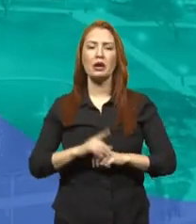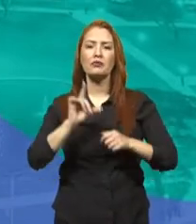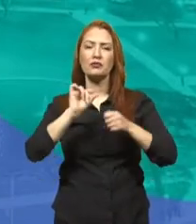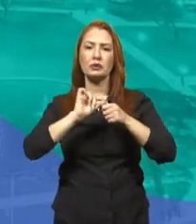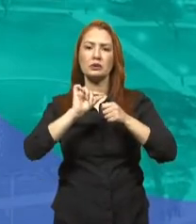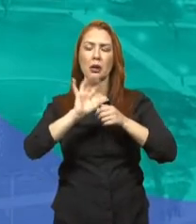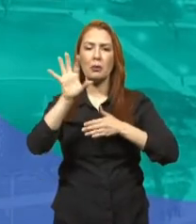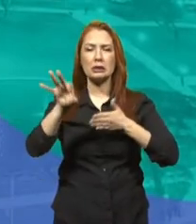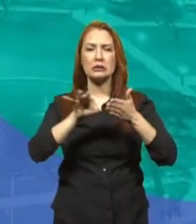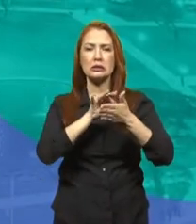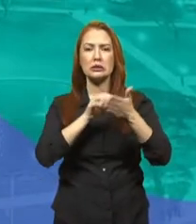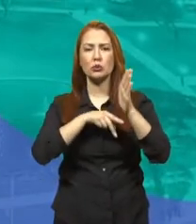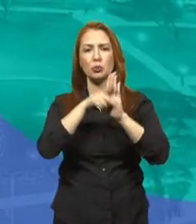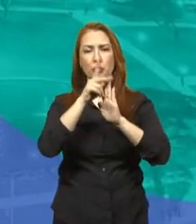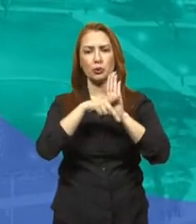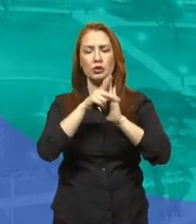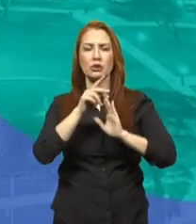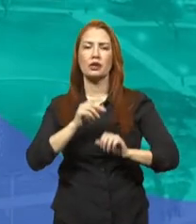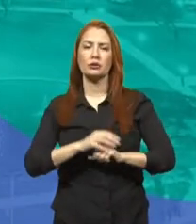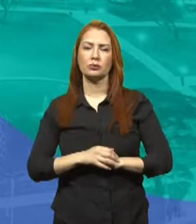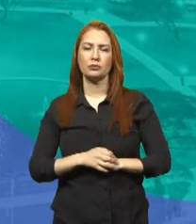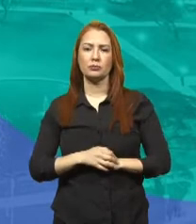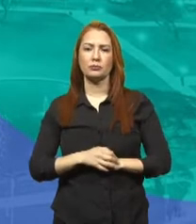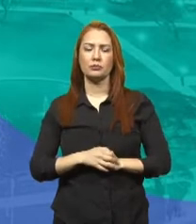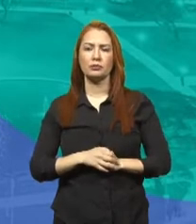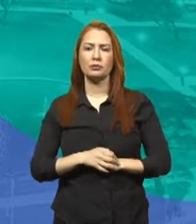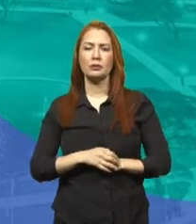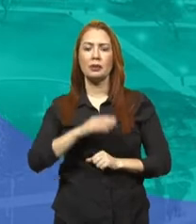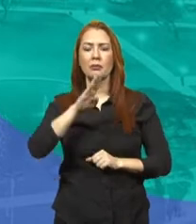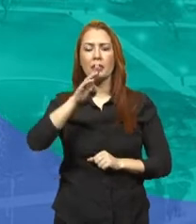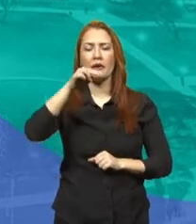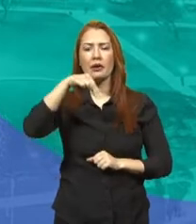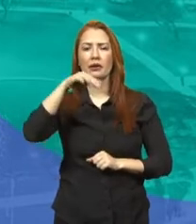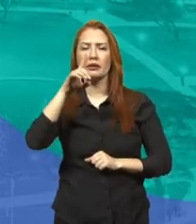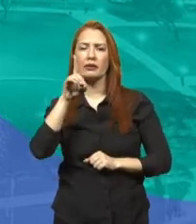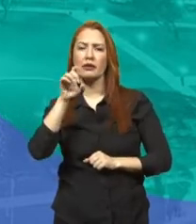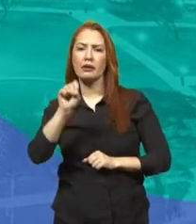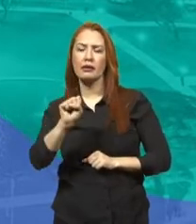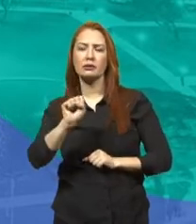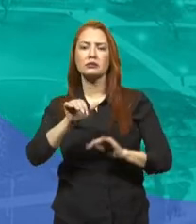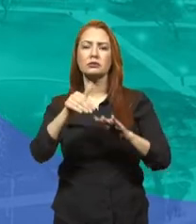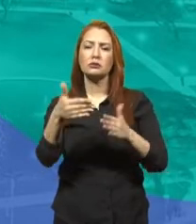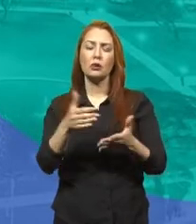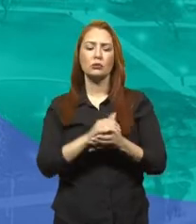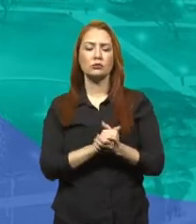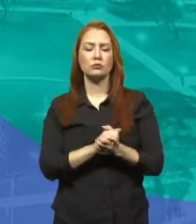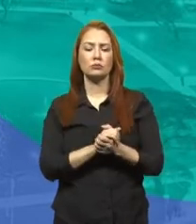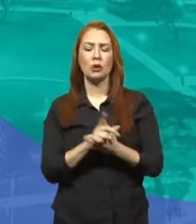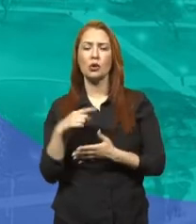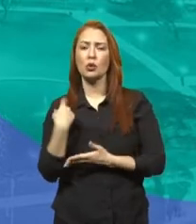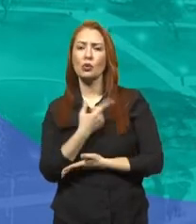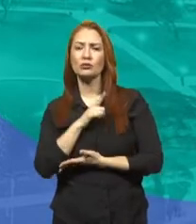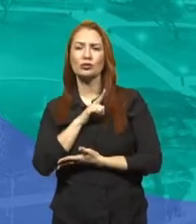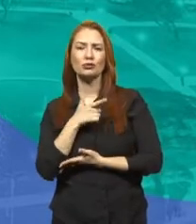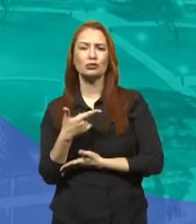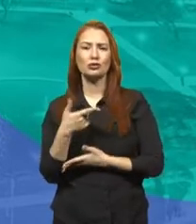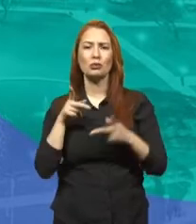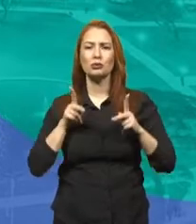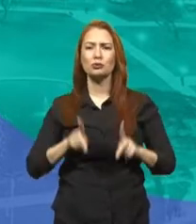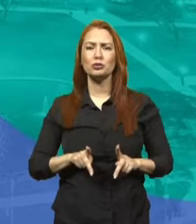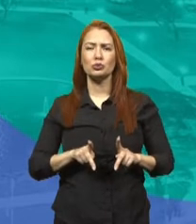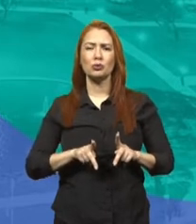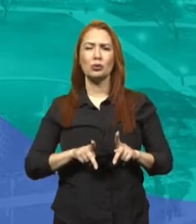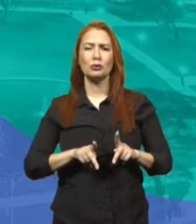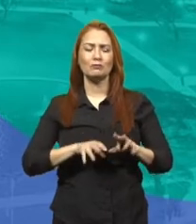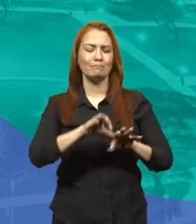a Fundação, para o BNDES. E aí chegou num ponto que nós não tinha ninguém para fazer o plano de